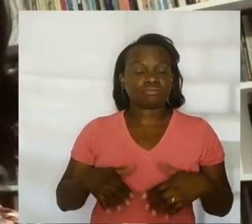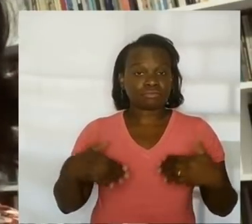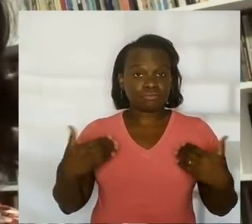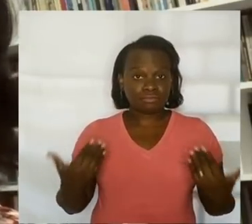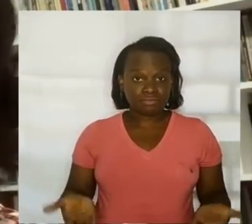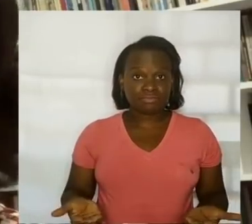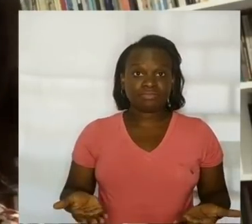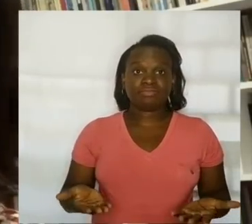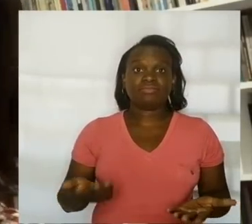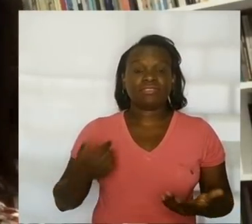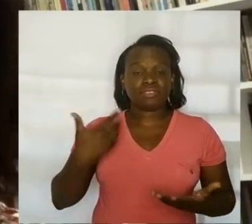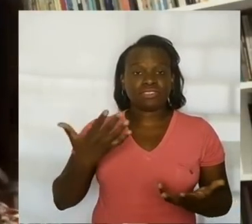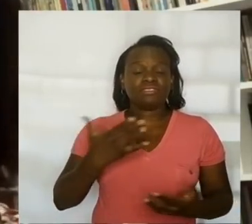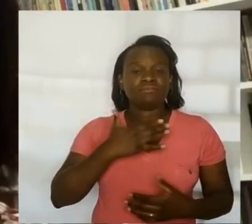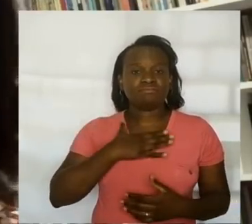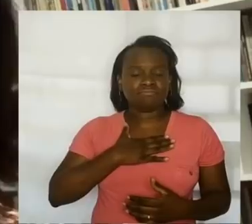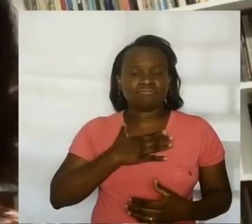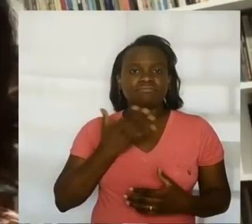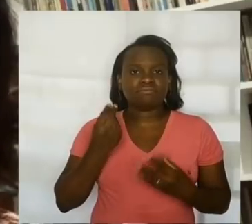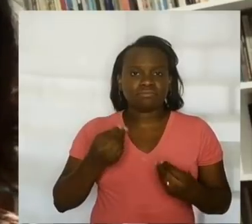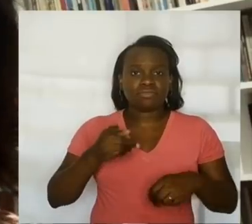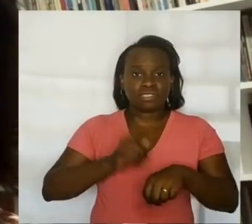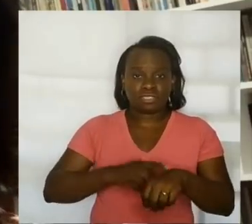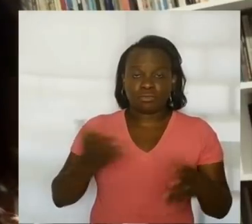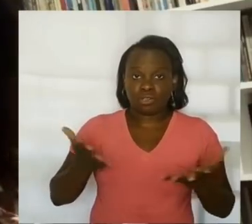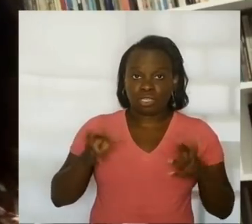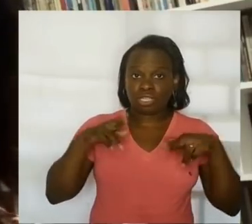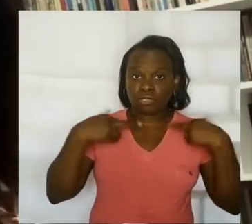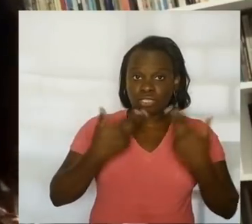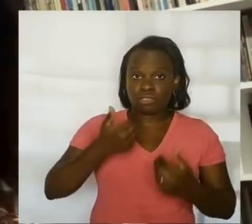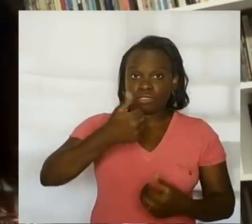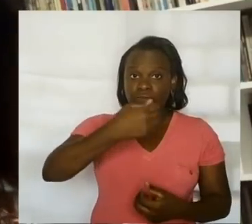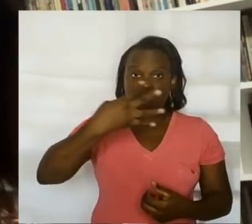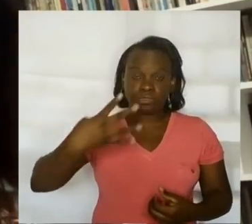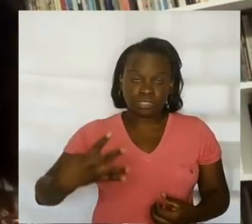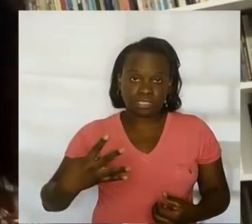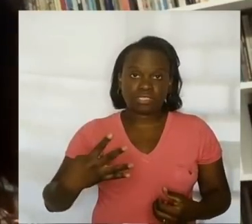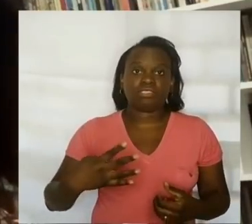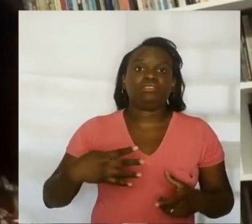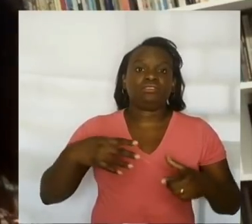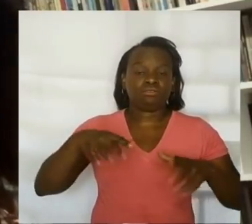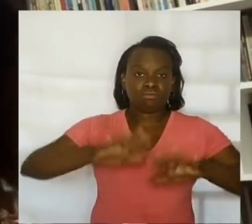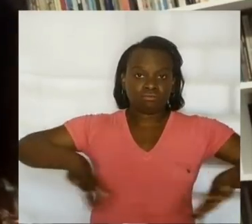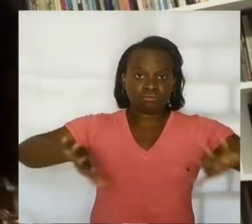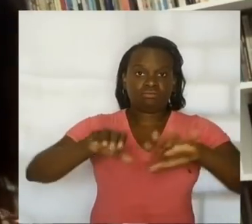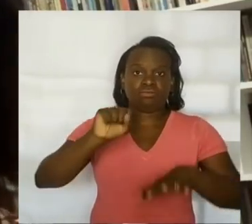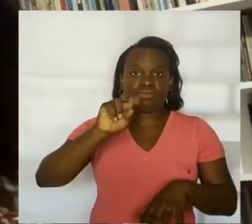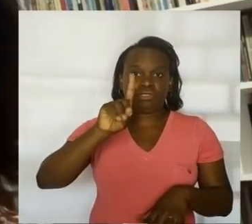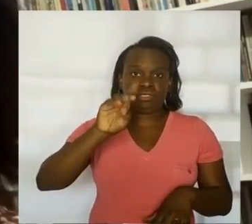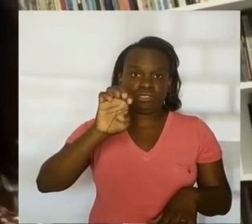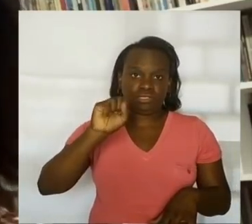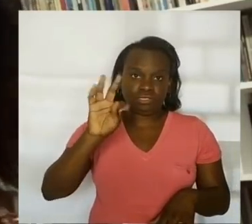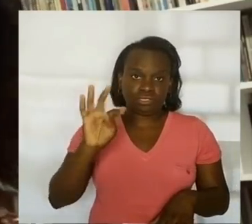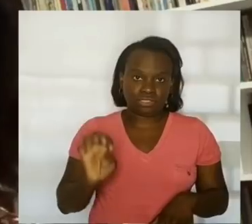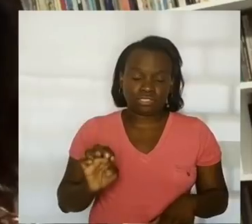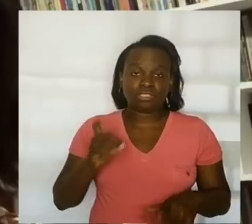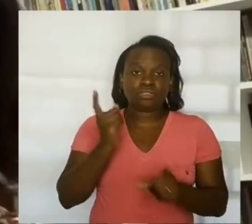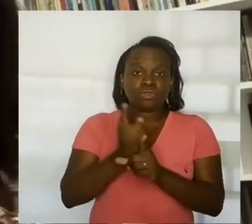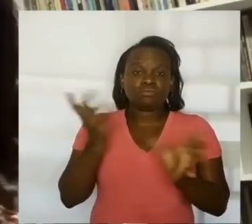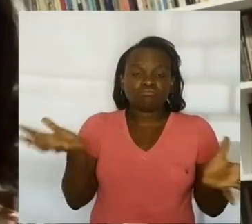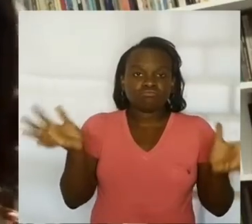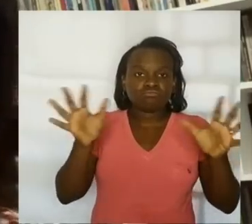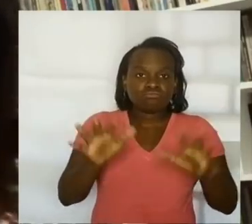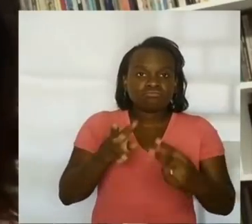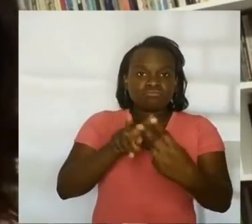Portanto, eu gostaria muito que esse momento da 14ª Reunião Regional Sudeste seja um